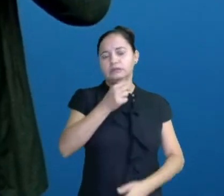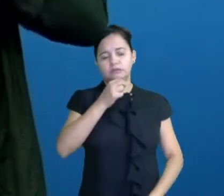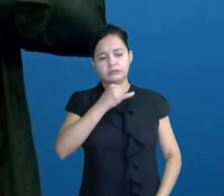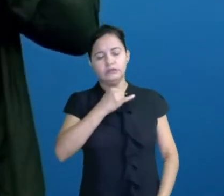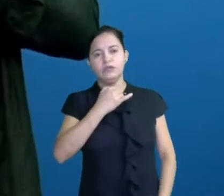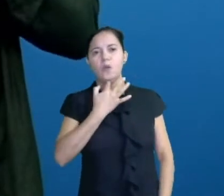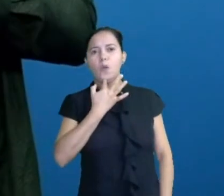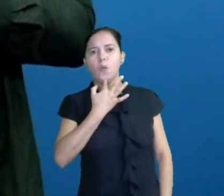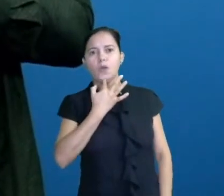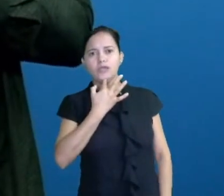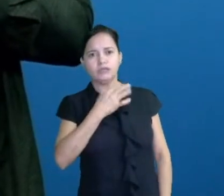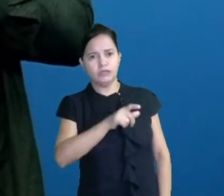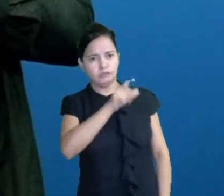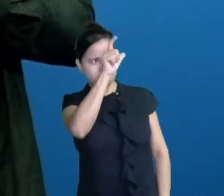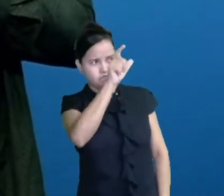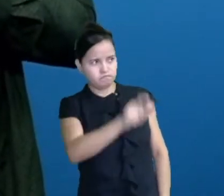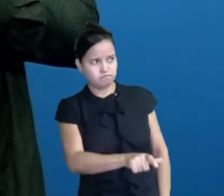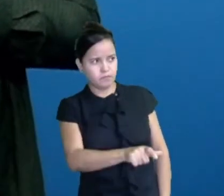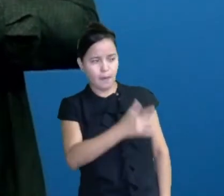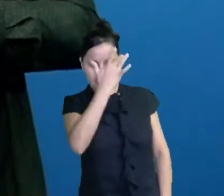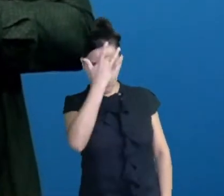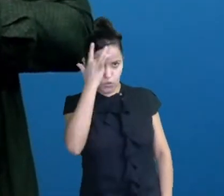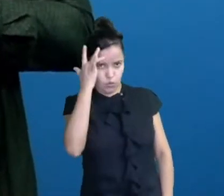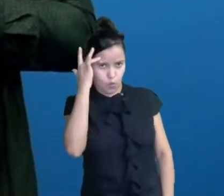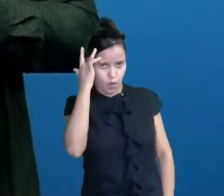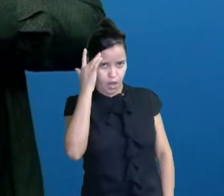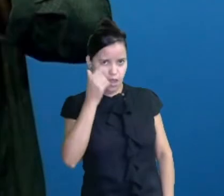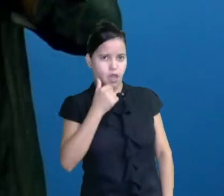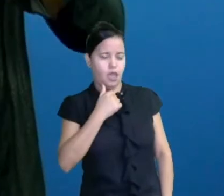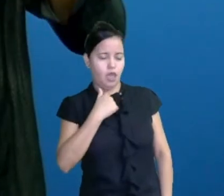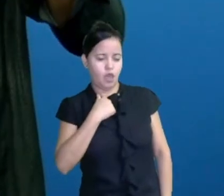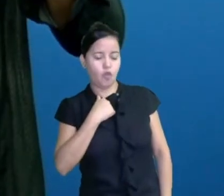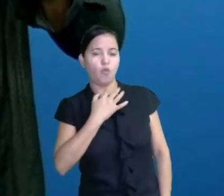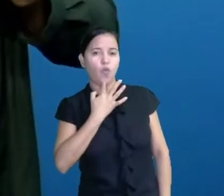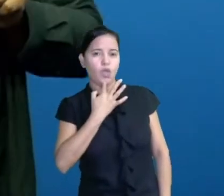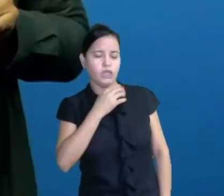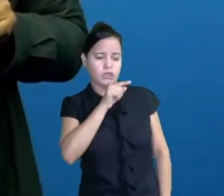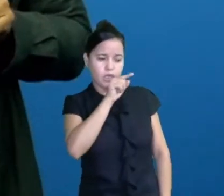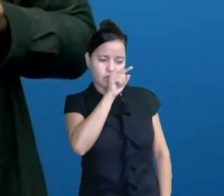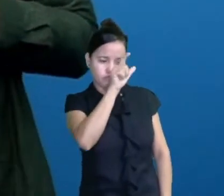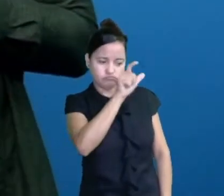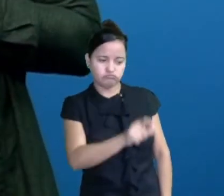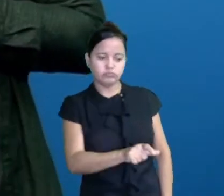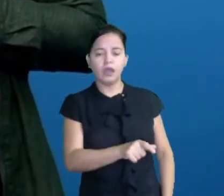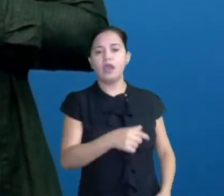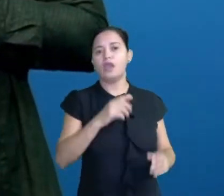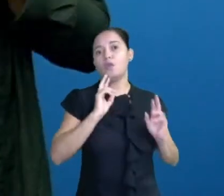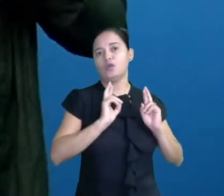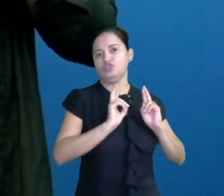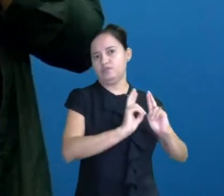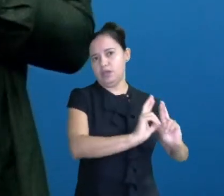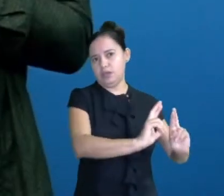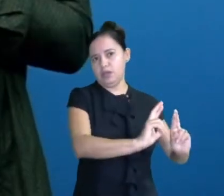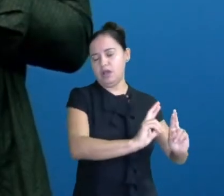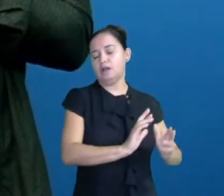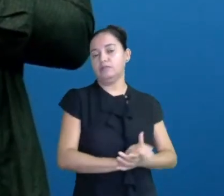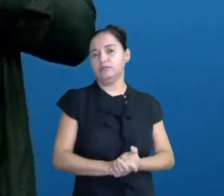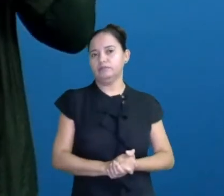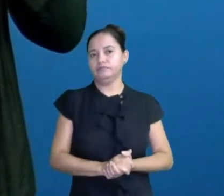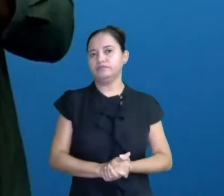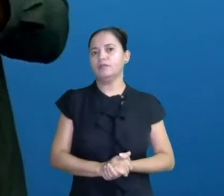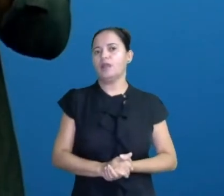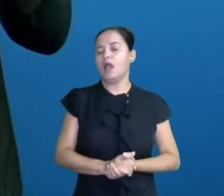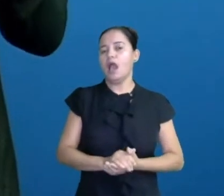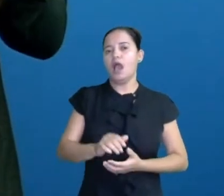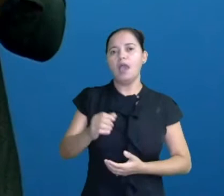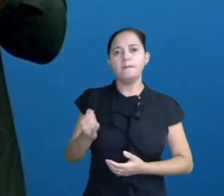estou dando a oportunidade de ter todo um ambiente favorável para que eu possa respeitar quem é diferente de mim. E